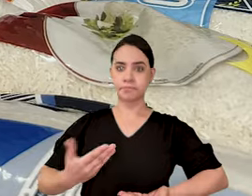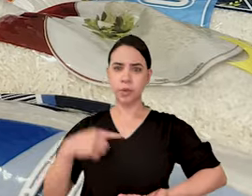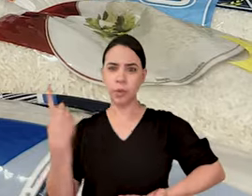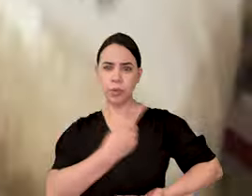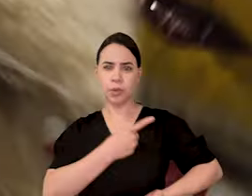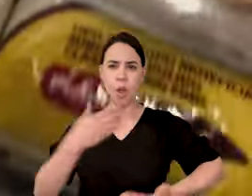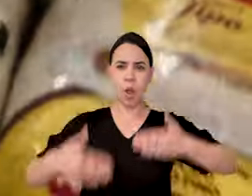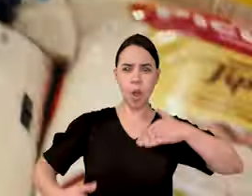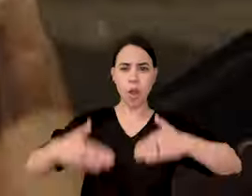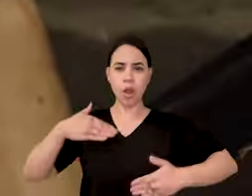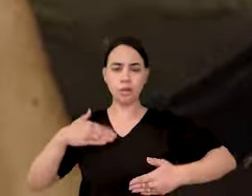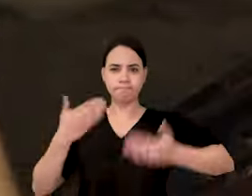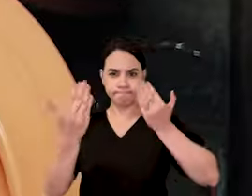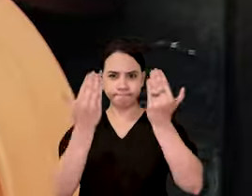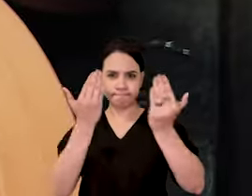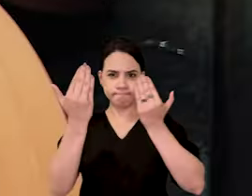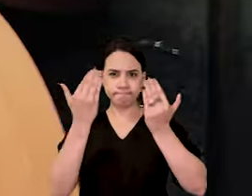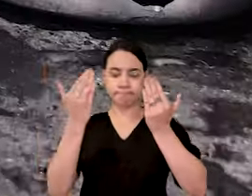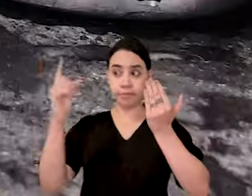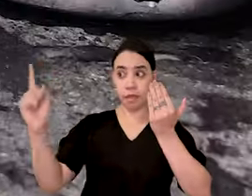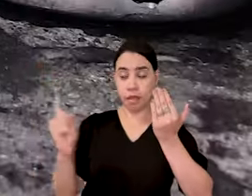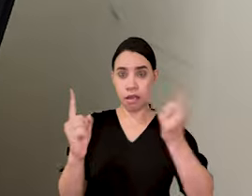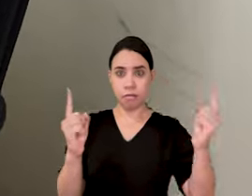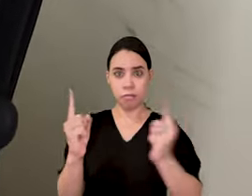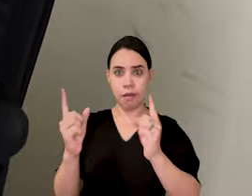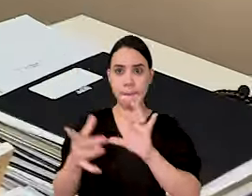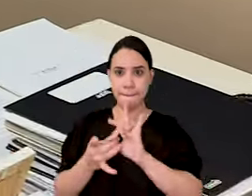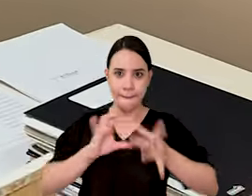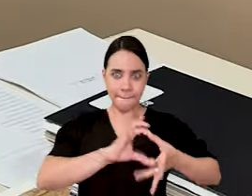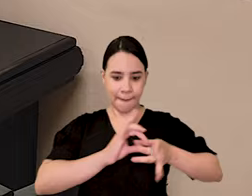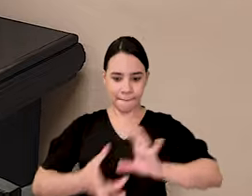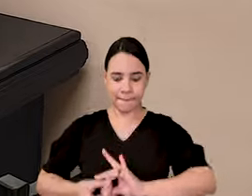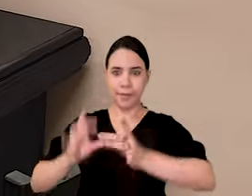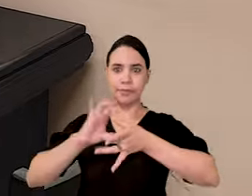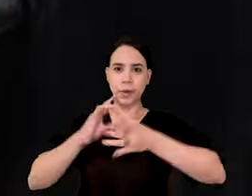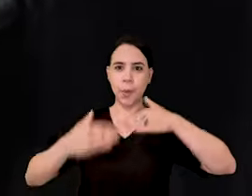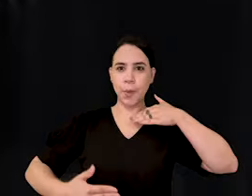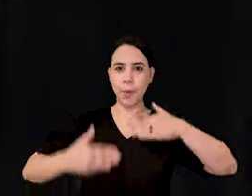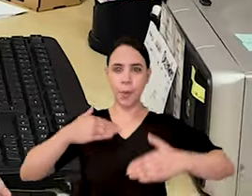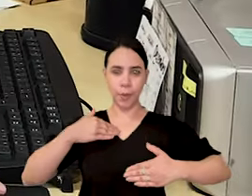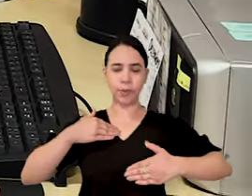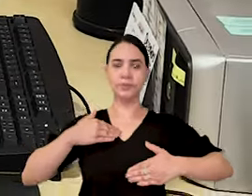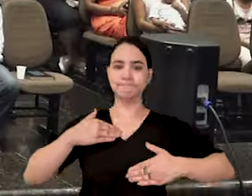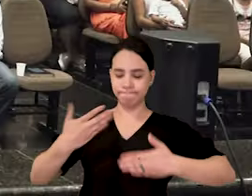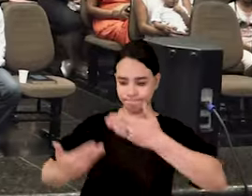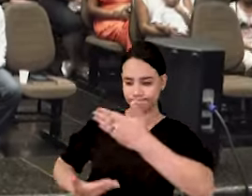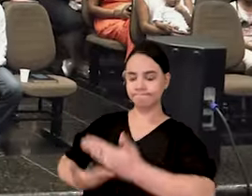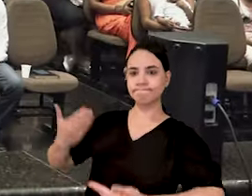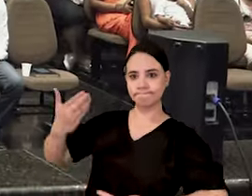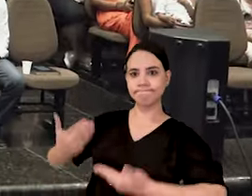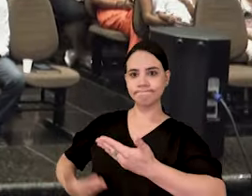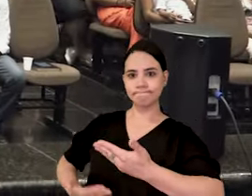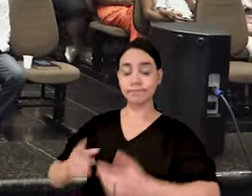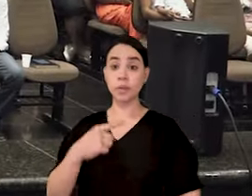somos corpo e servimos uns aos outros, cada um por inteiro, na parte que lhe é devida. Nós